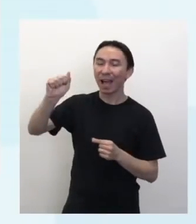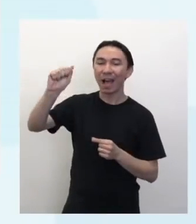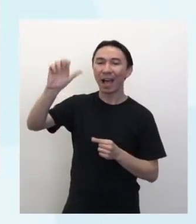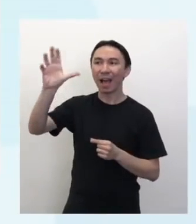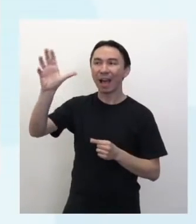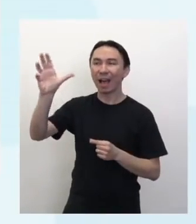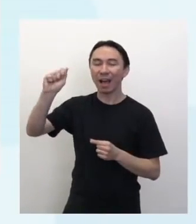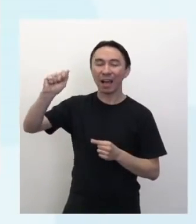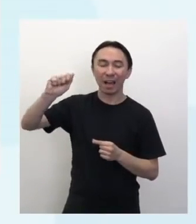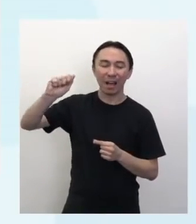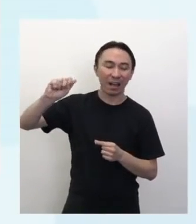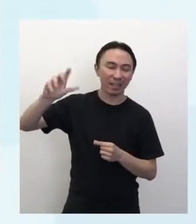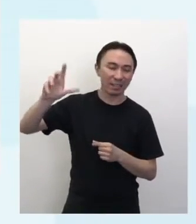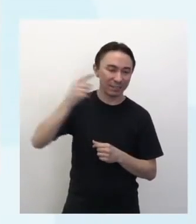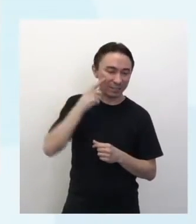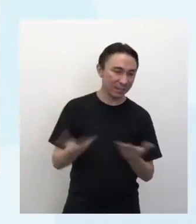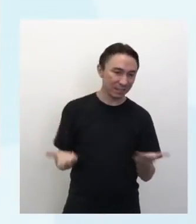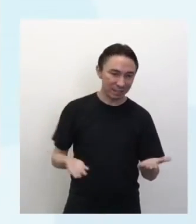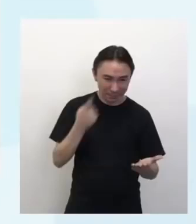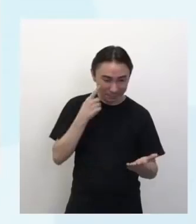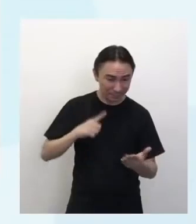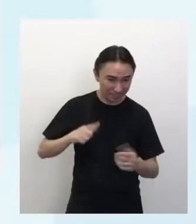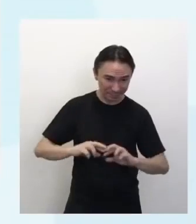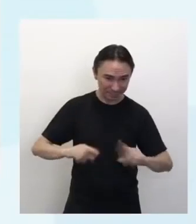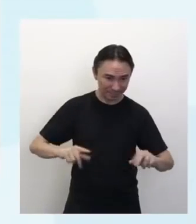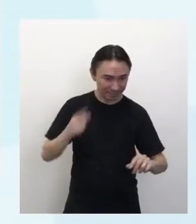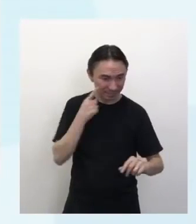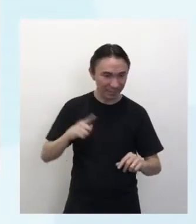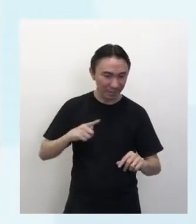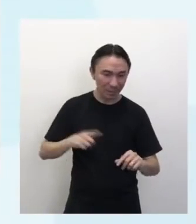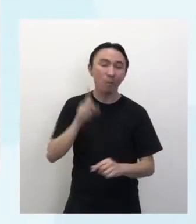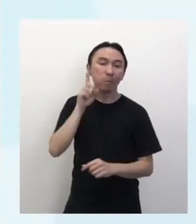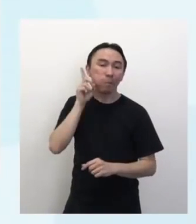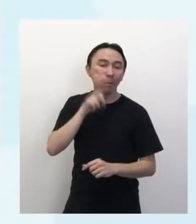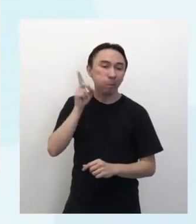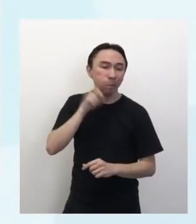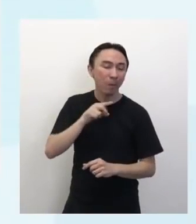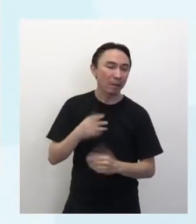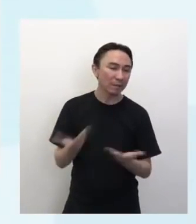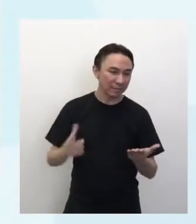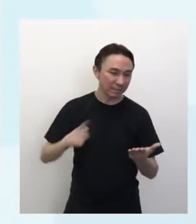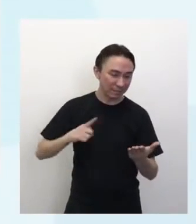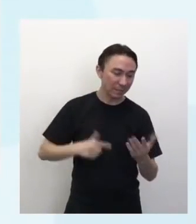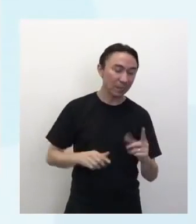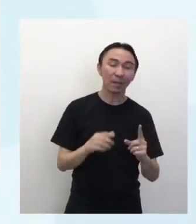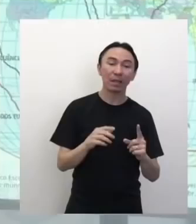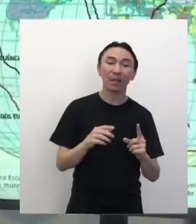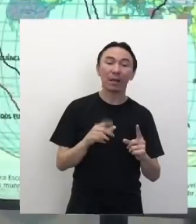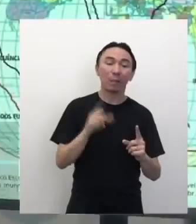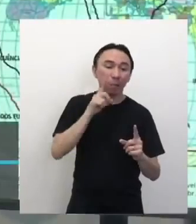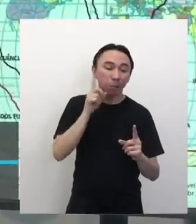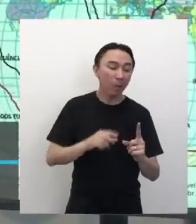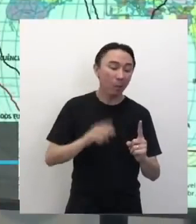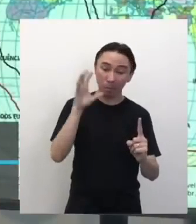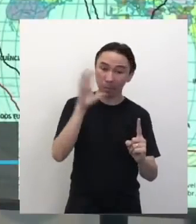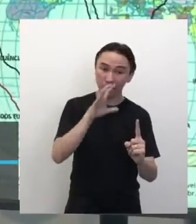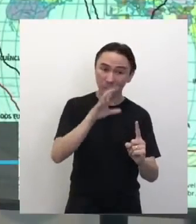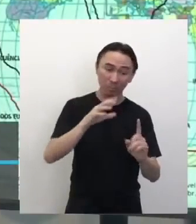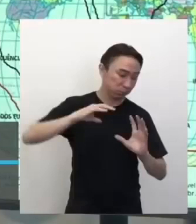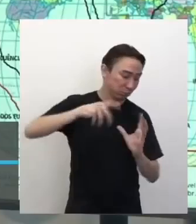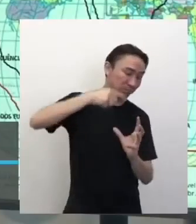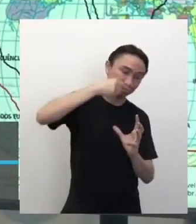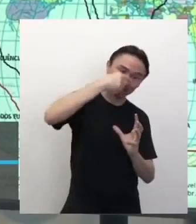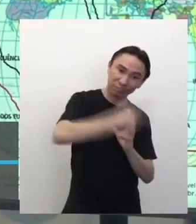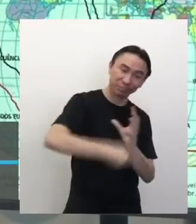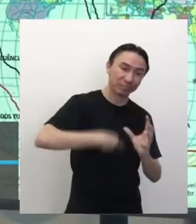unipolar, que é essa linha vermelha, mostrando a influência dos Estados Unidos em todo o planeta. Então nós temos duas características aí, né,